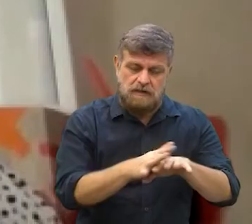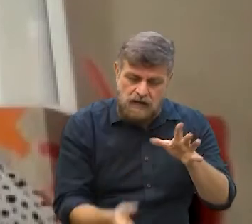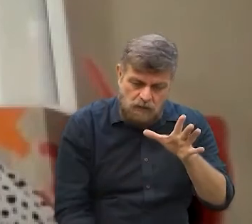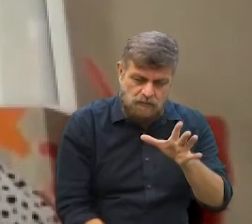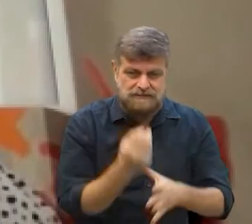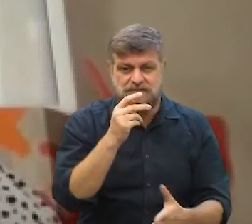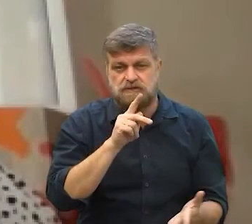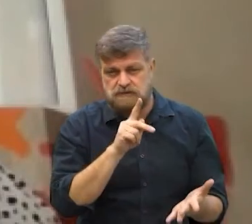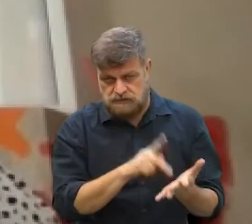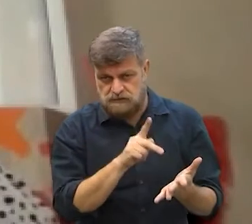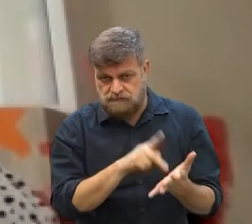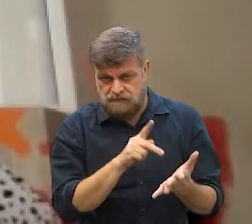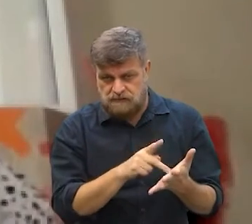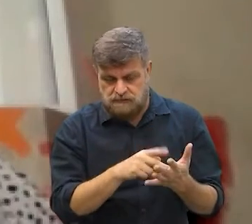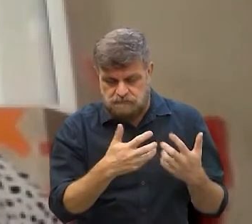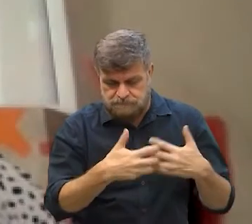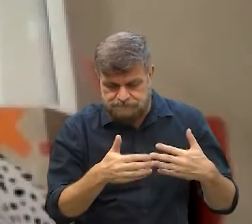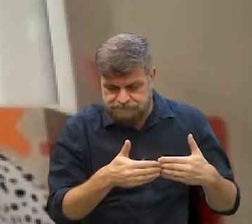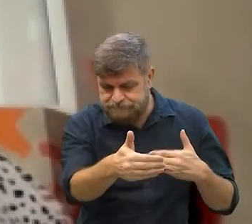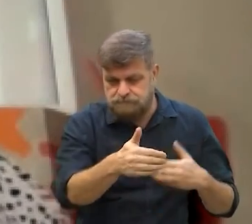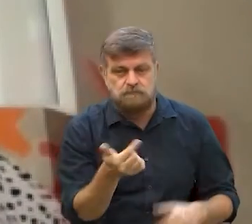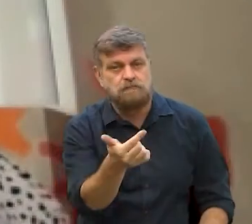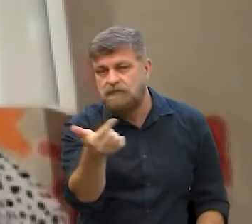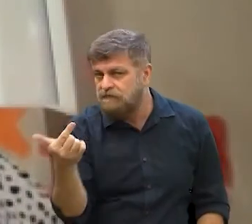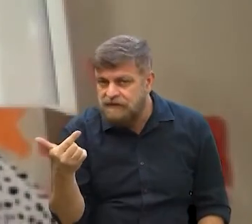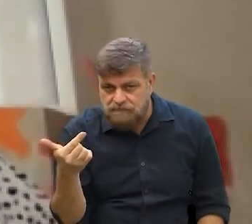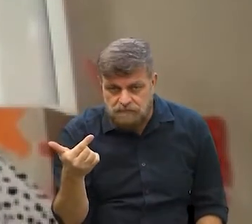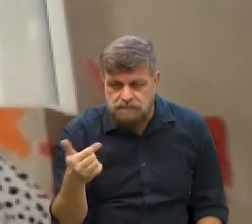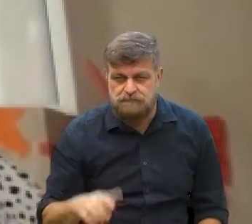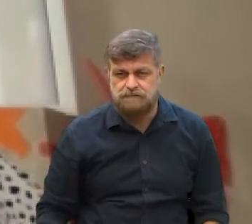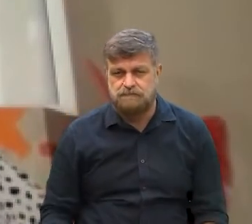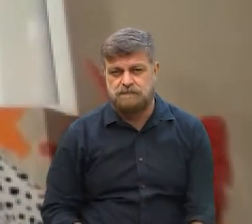ser implementada, não existiu.